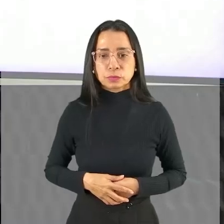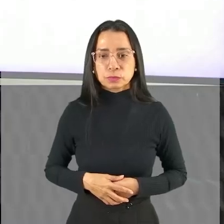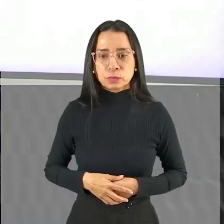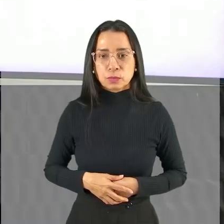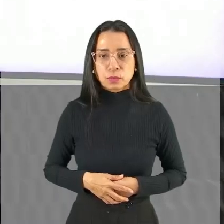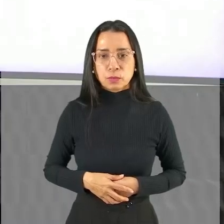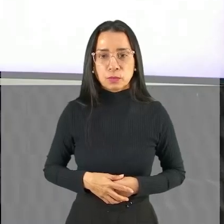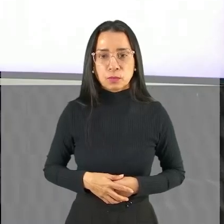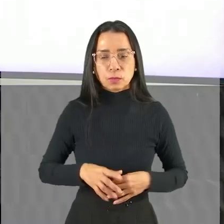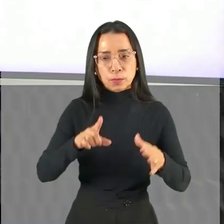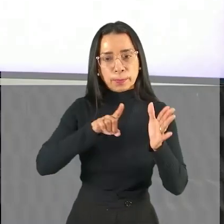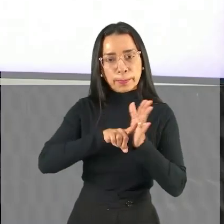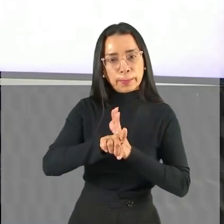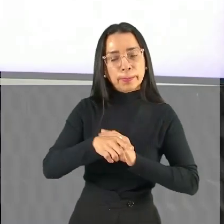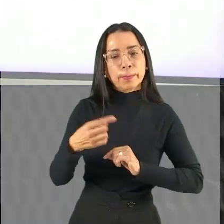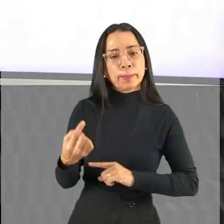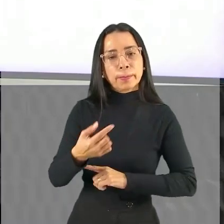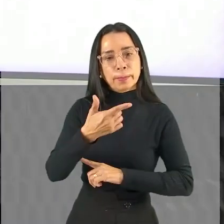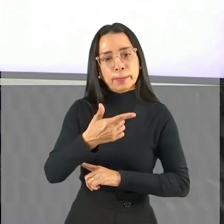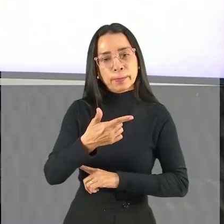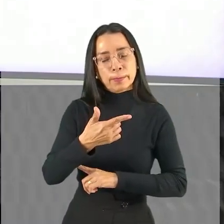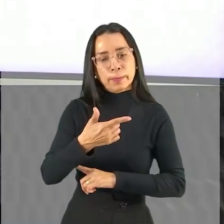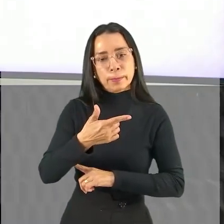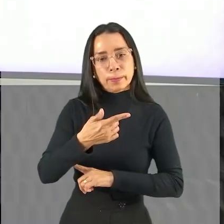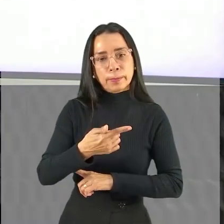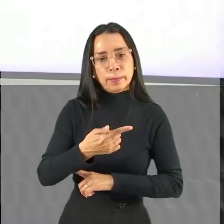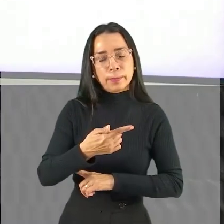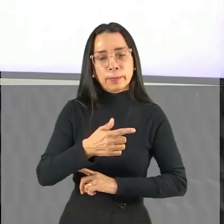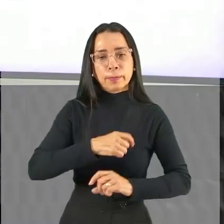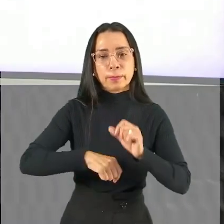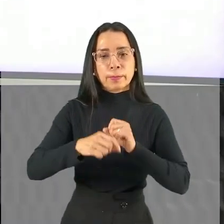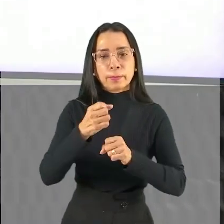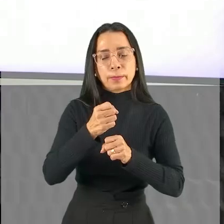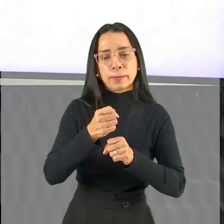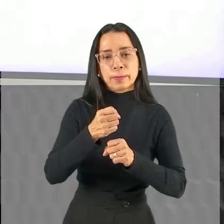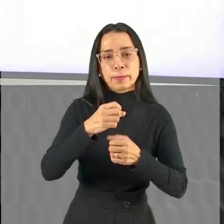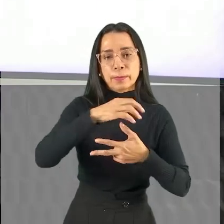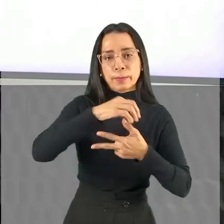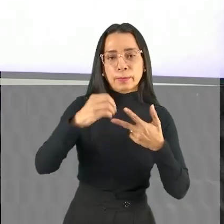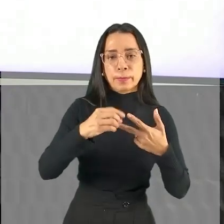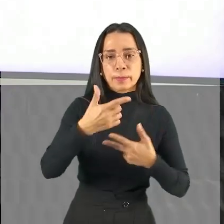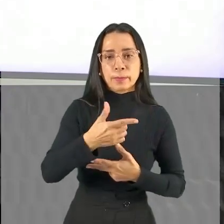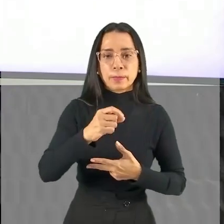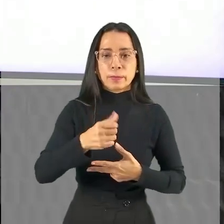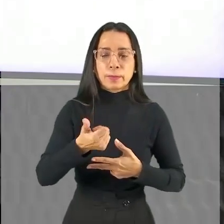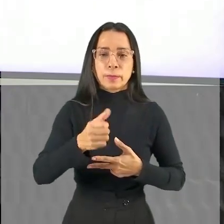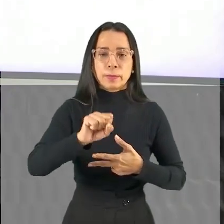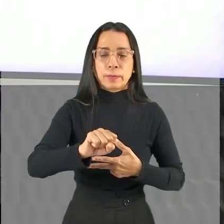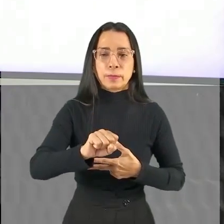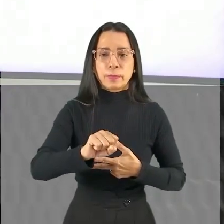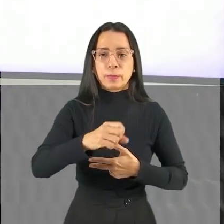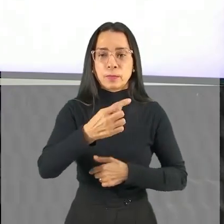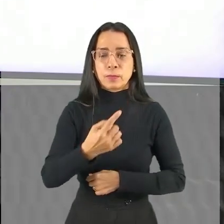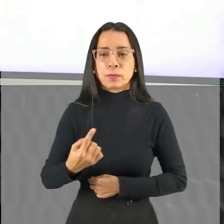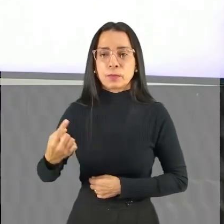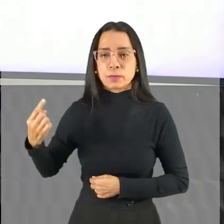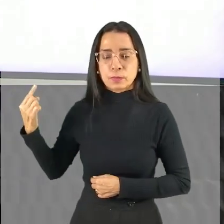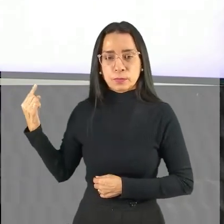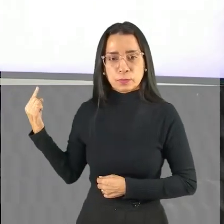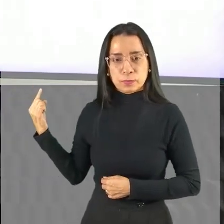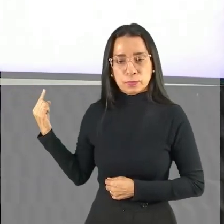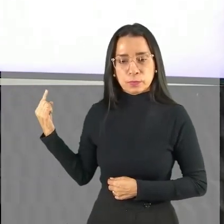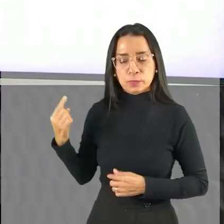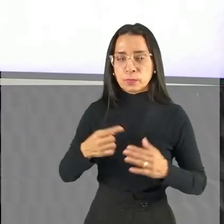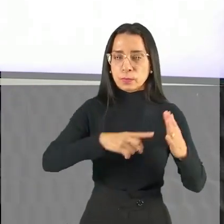responder. Questão 27, Enem 2018. Ainda História da América. O encontro entre o velho